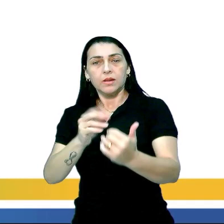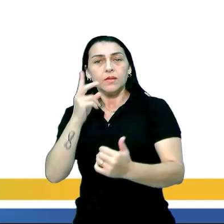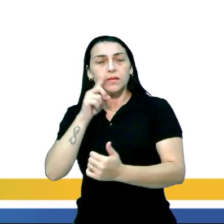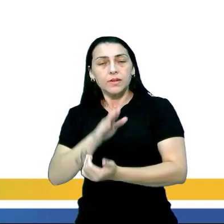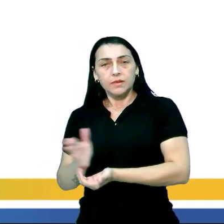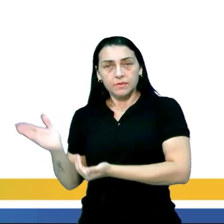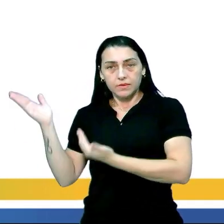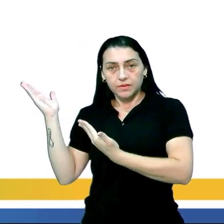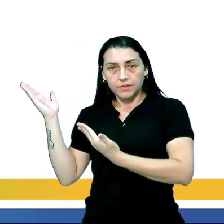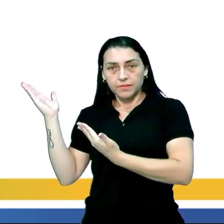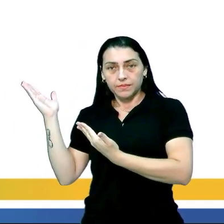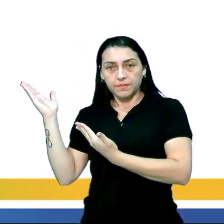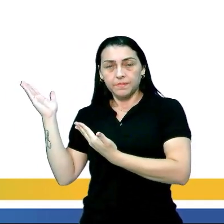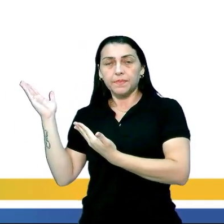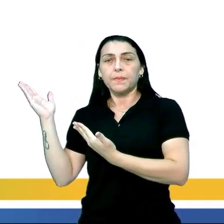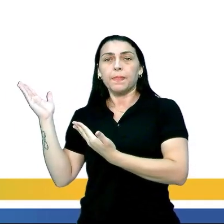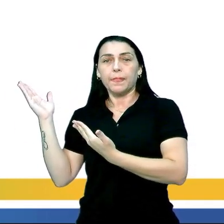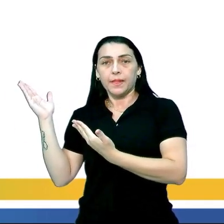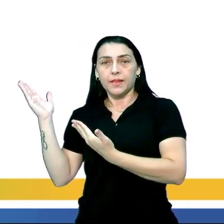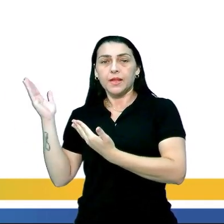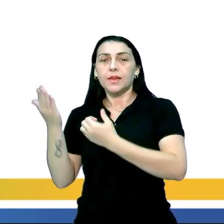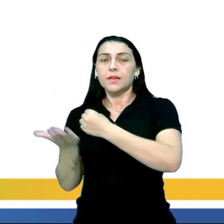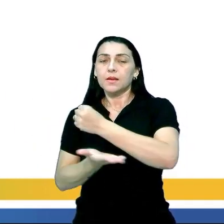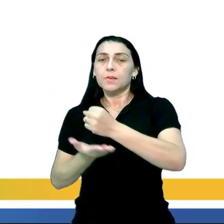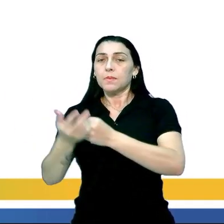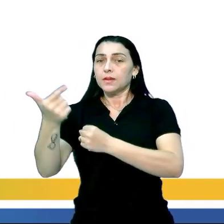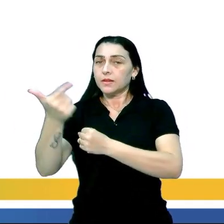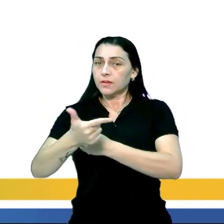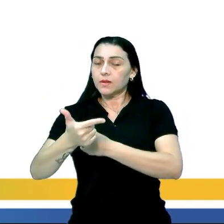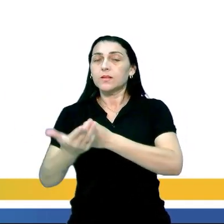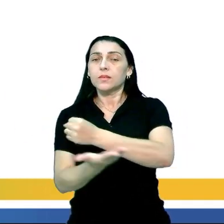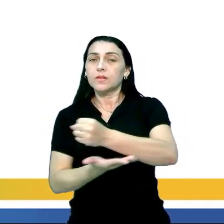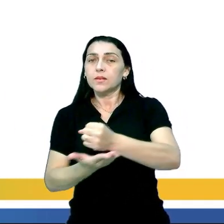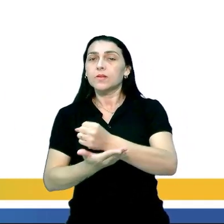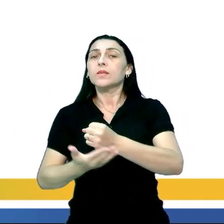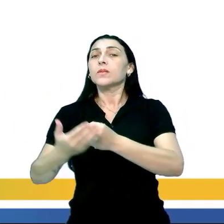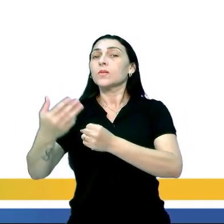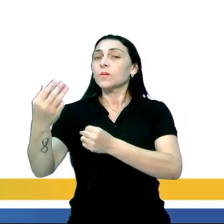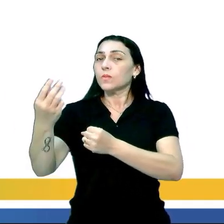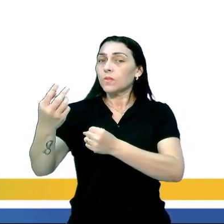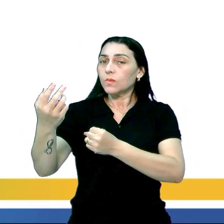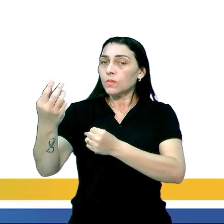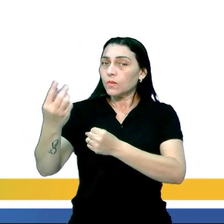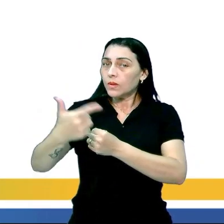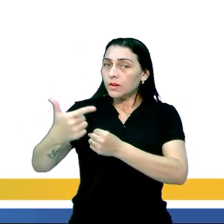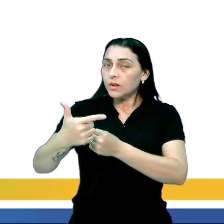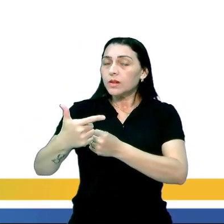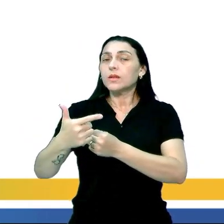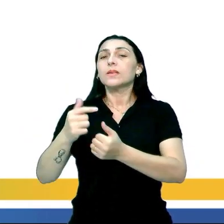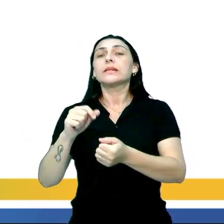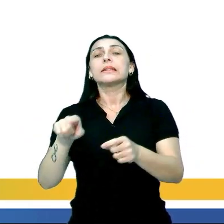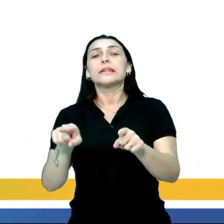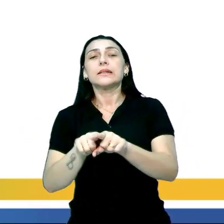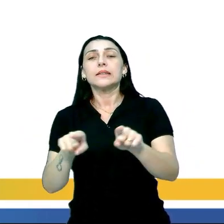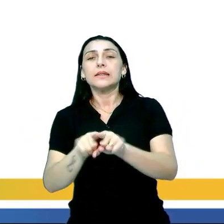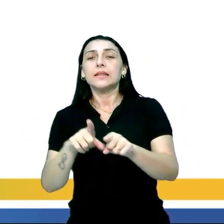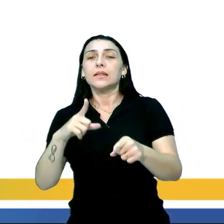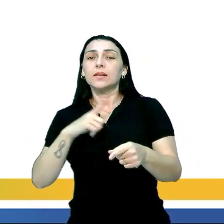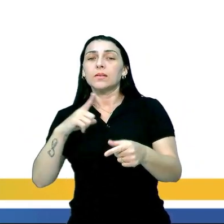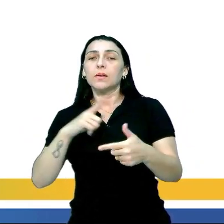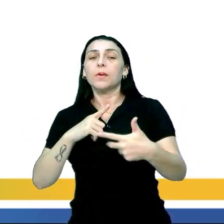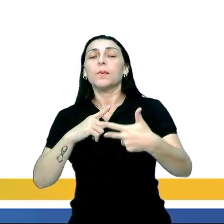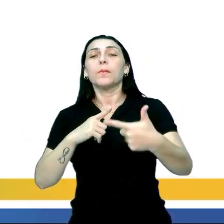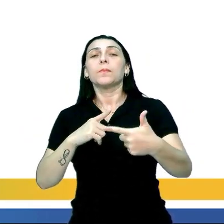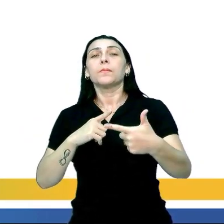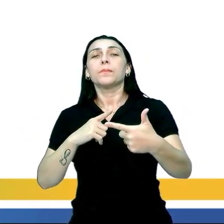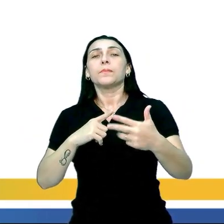aí, uma pirâmide de base quadrada ou de base quadrangular. E aqui nós temos um